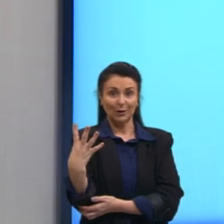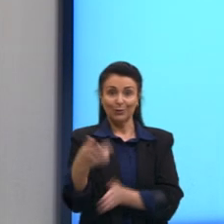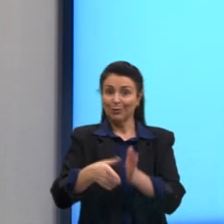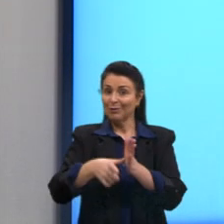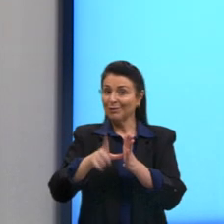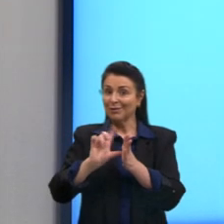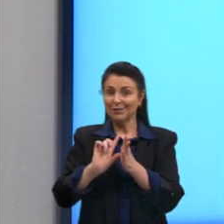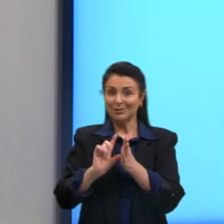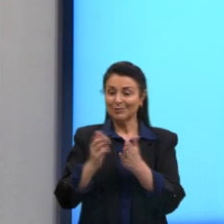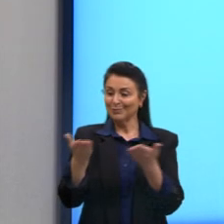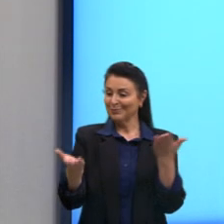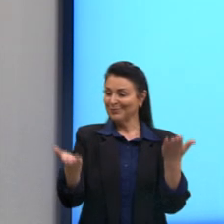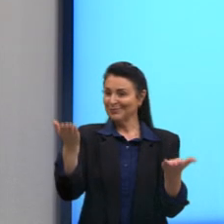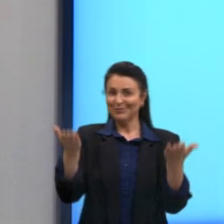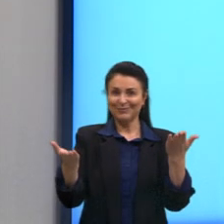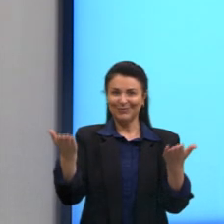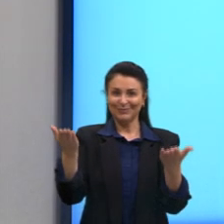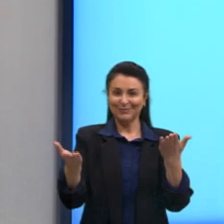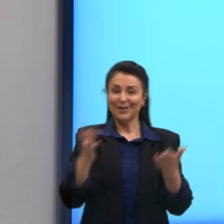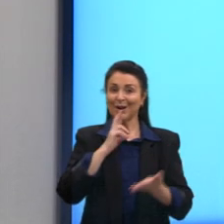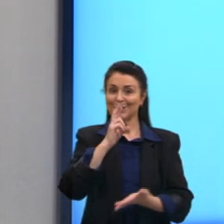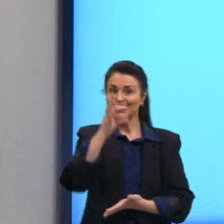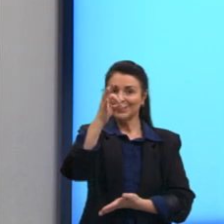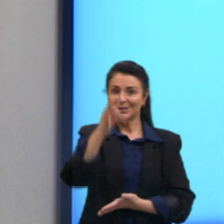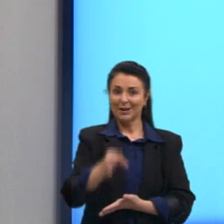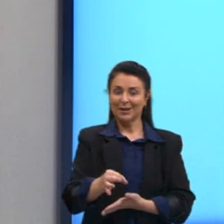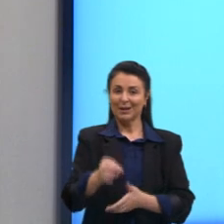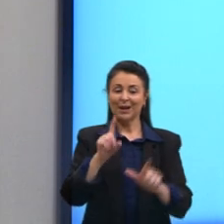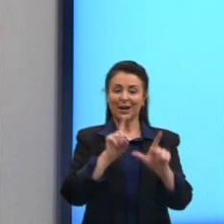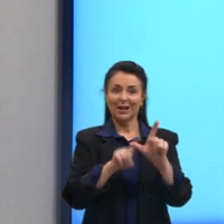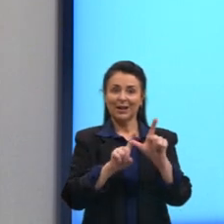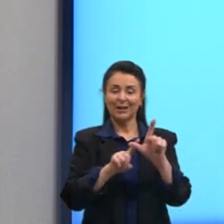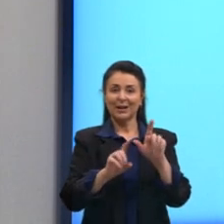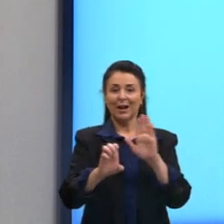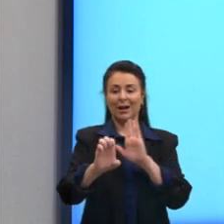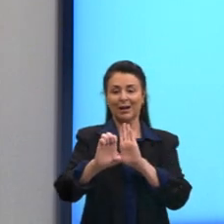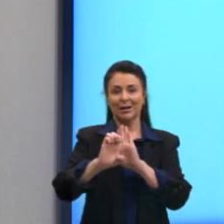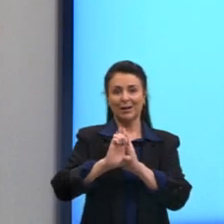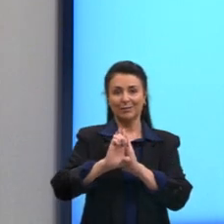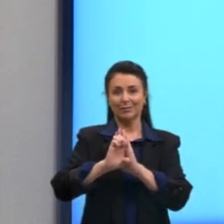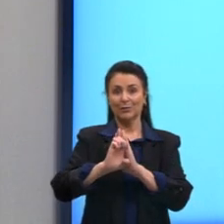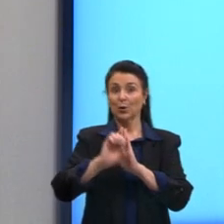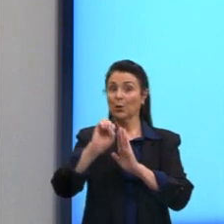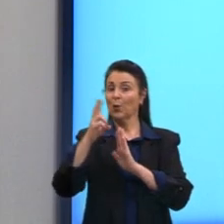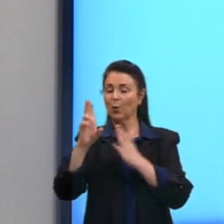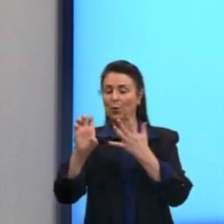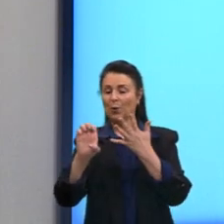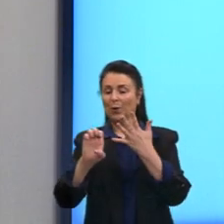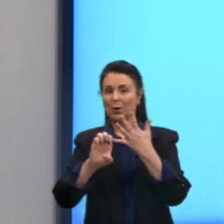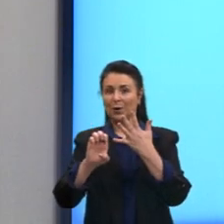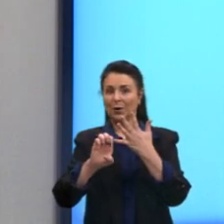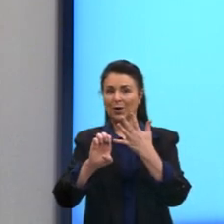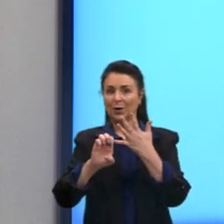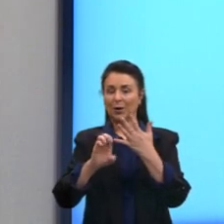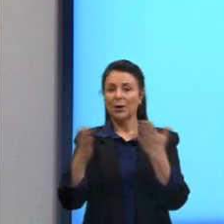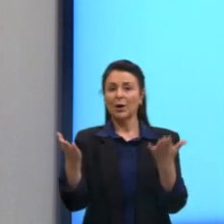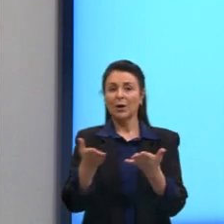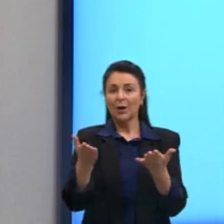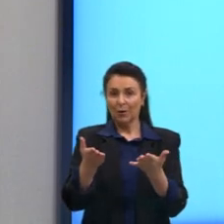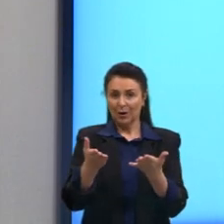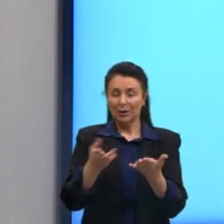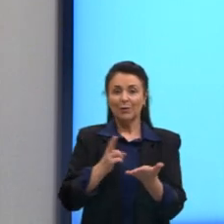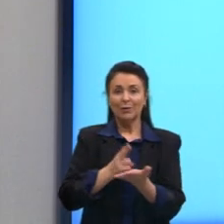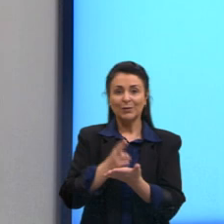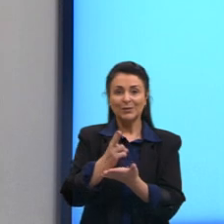né de cada lado então a resposta certa é a letra e agora nós vamos fazer então uma questão subsequente